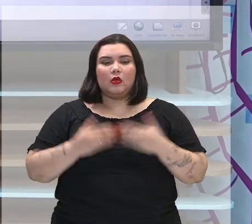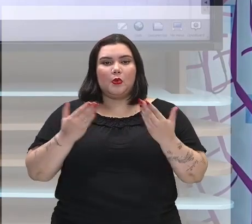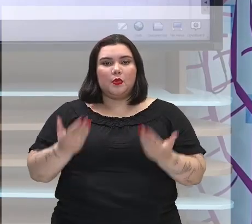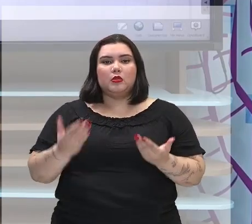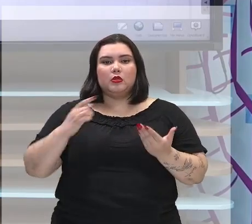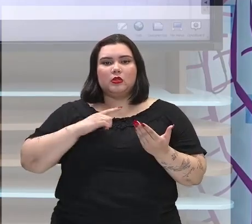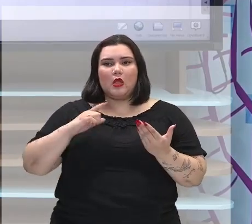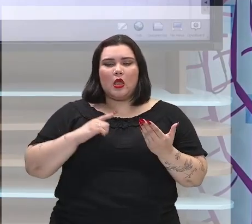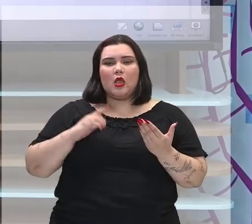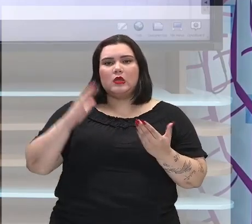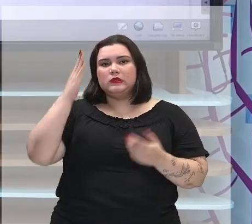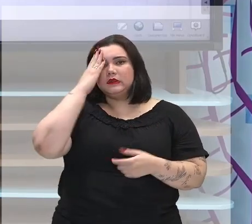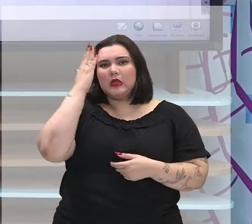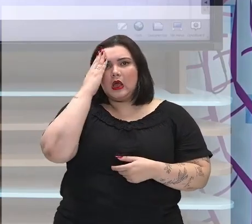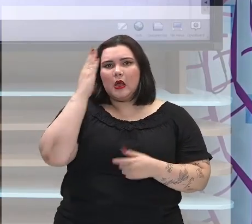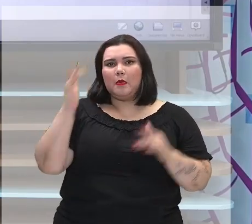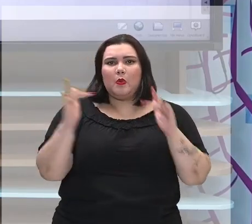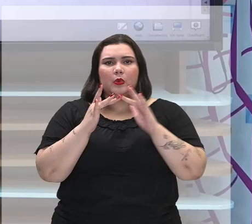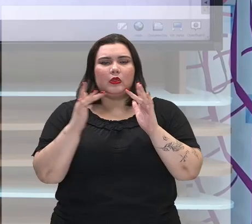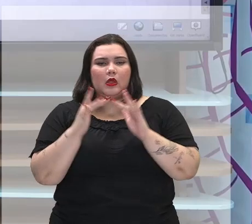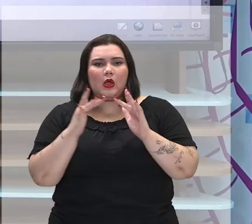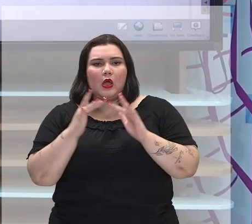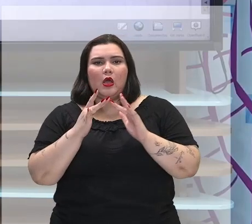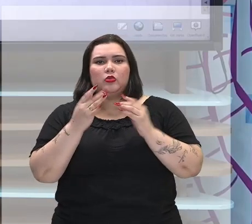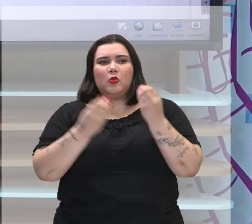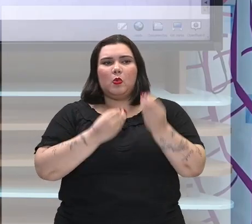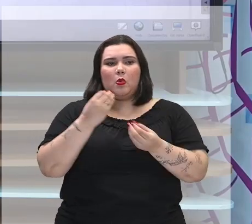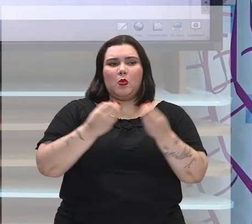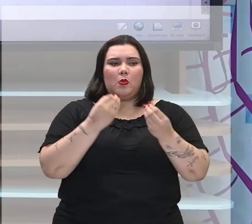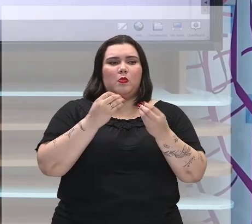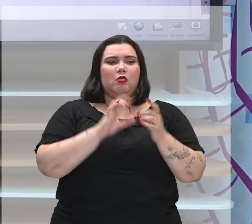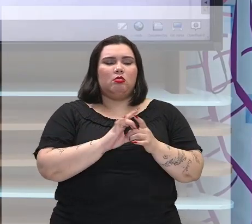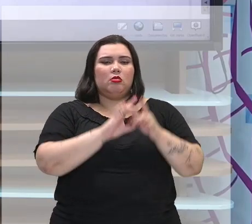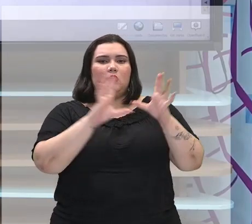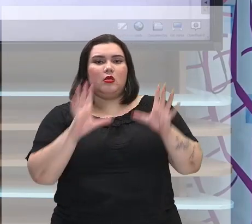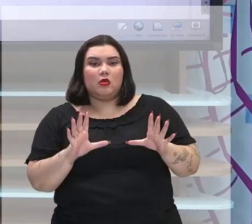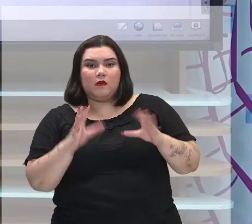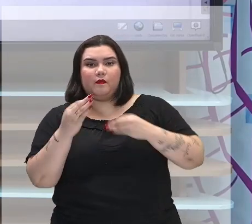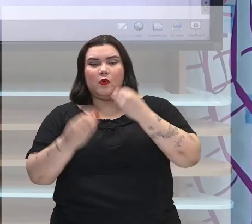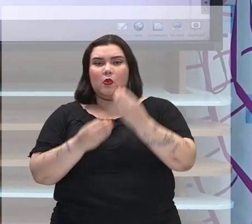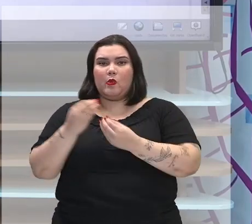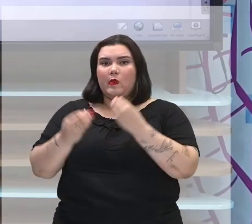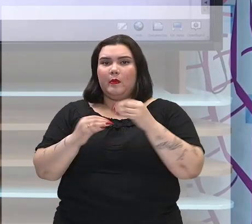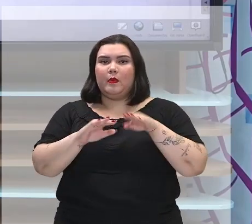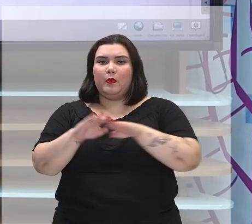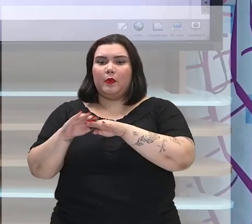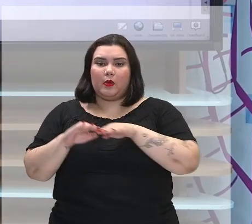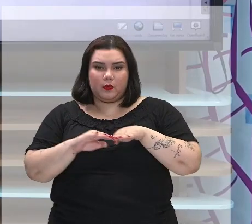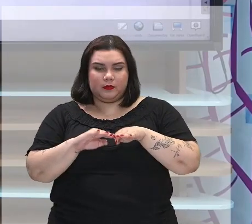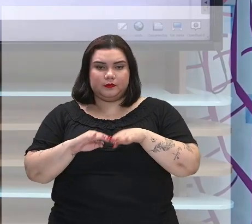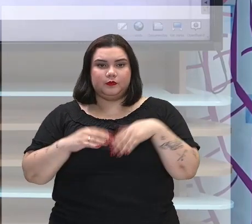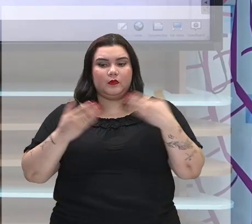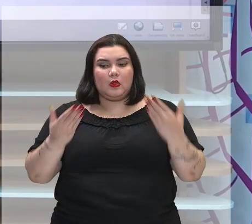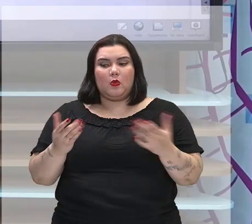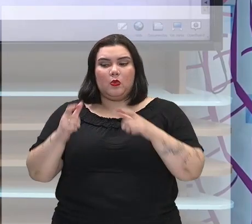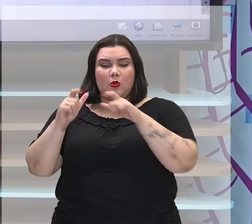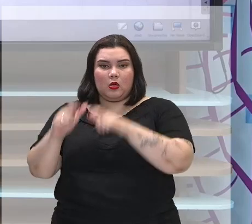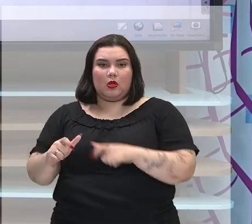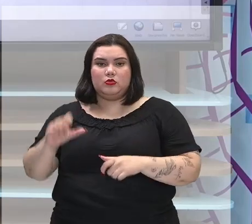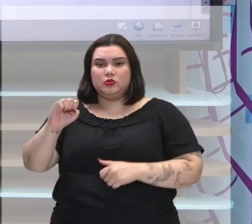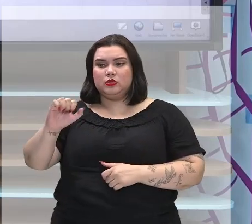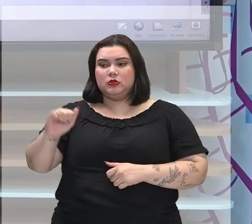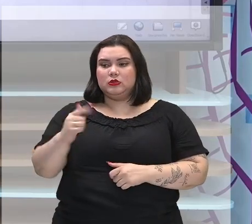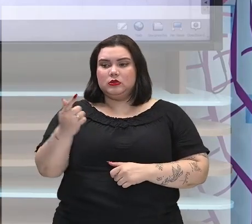de liberdade, com ideais de igualdade. Então, sendo assim, essa ilha de São Domingos, ela